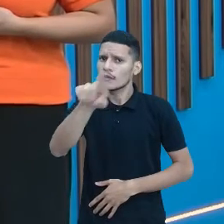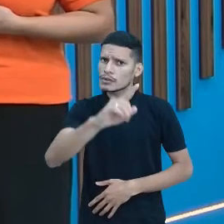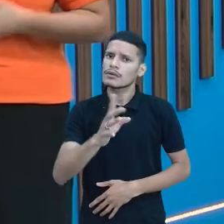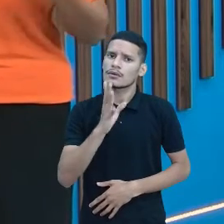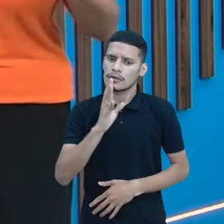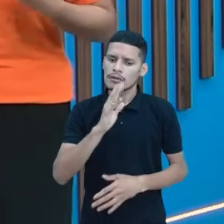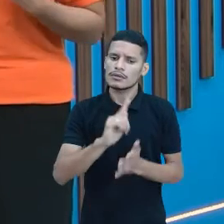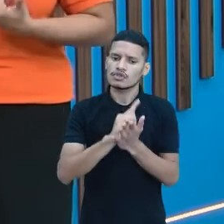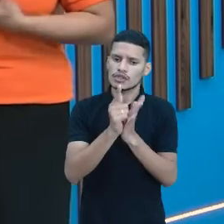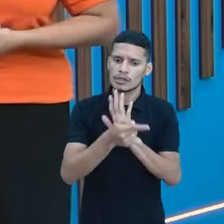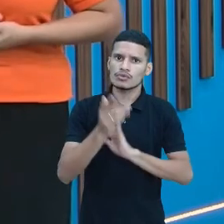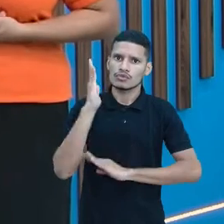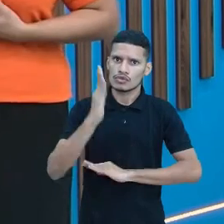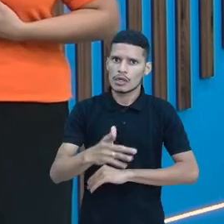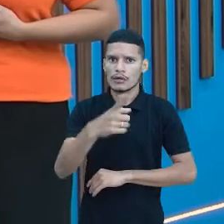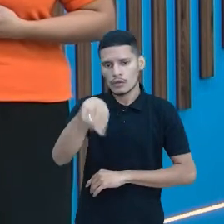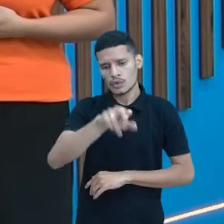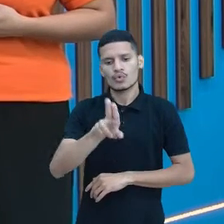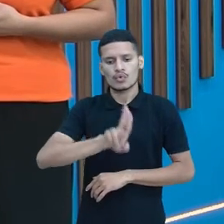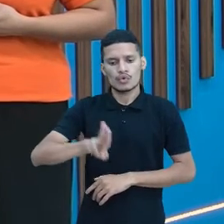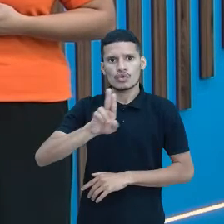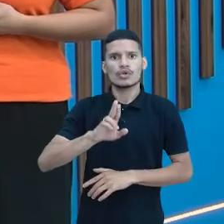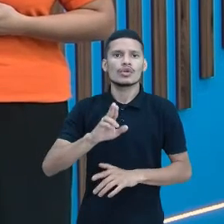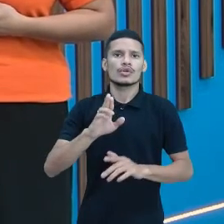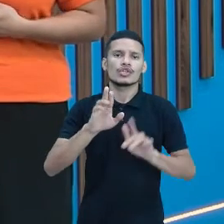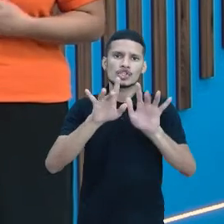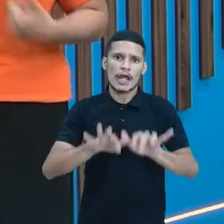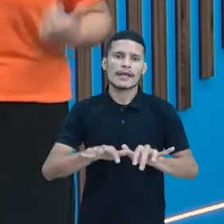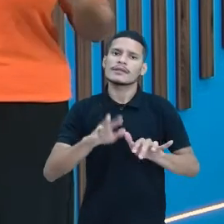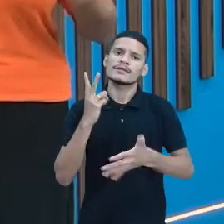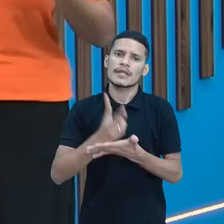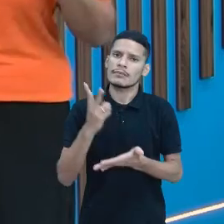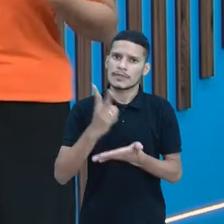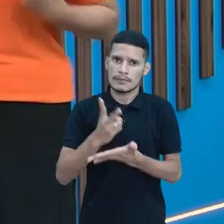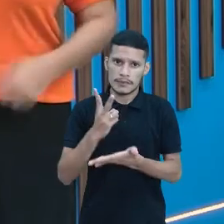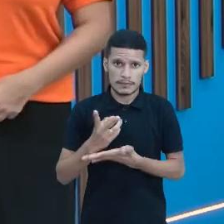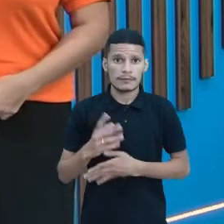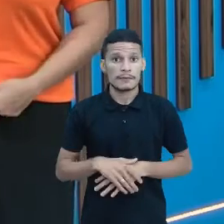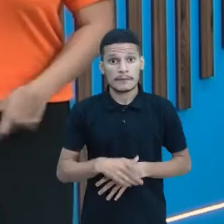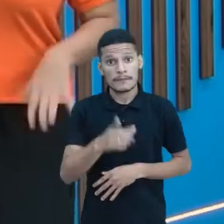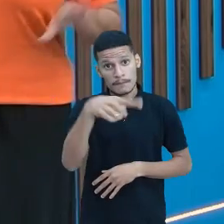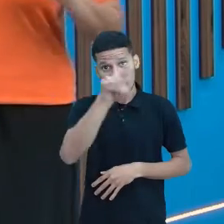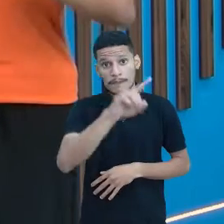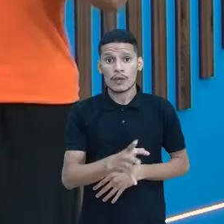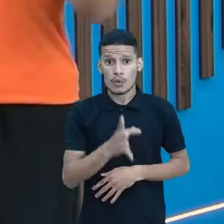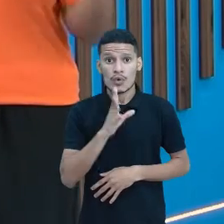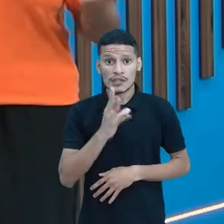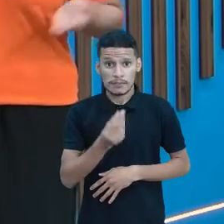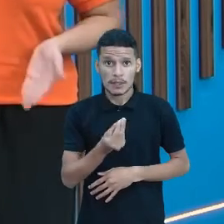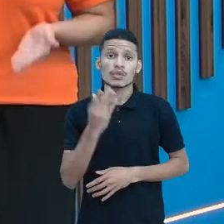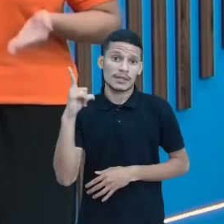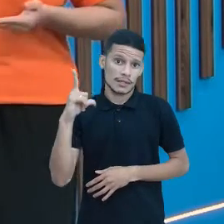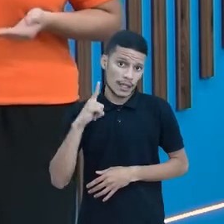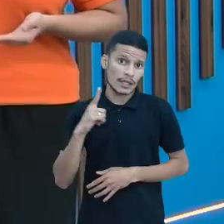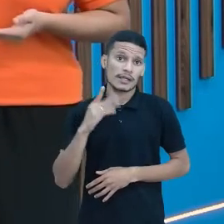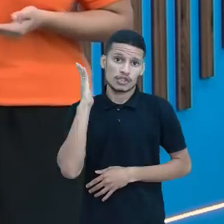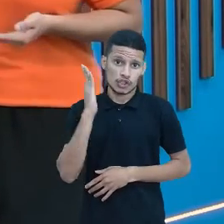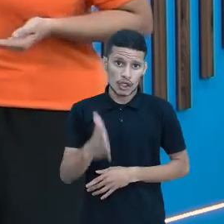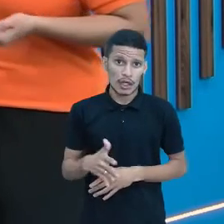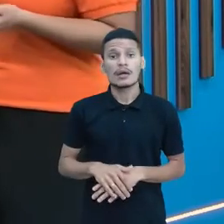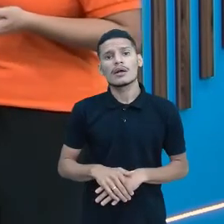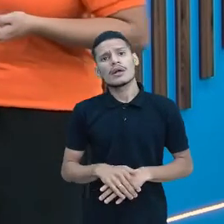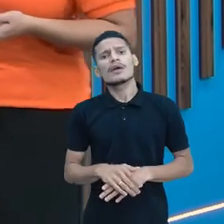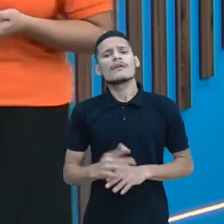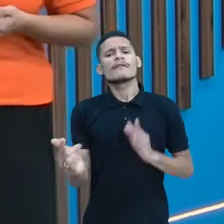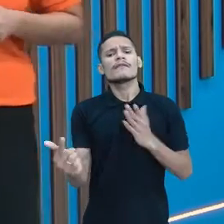gênero, vocês usam chat o tempo inteiro, né? Então vocês já têm conhecimento. A minha função aqui é só